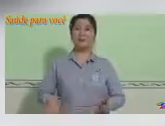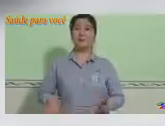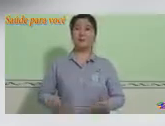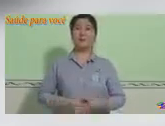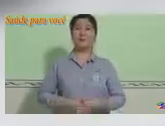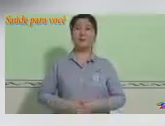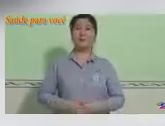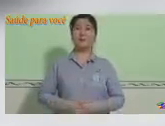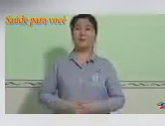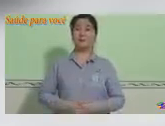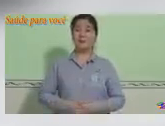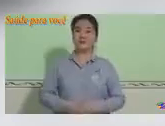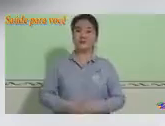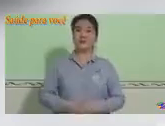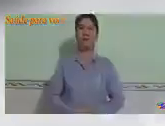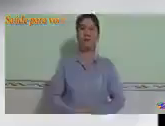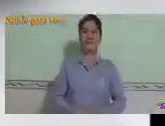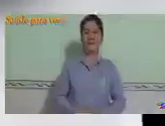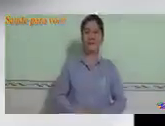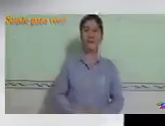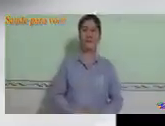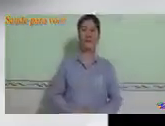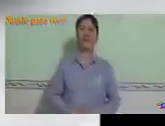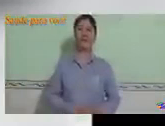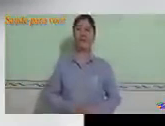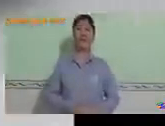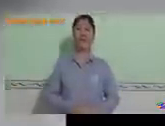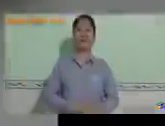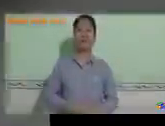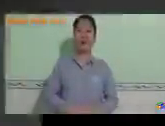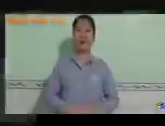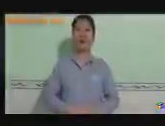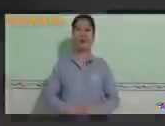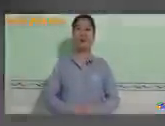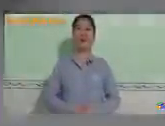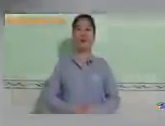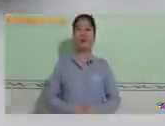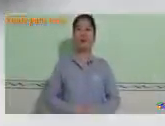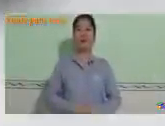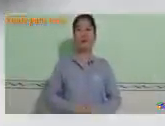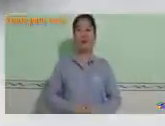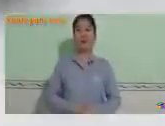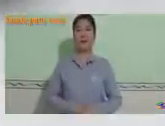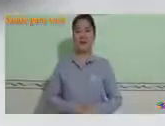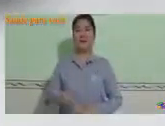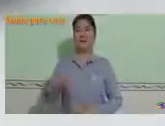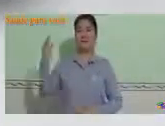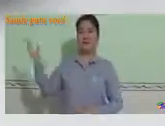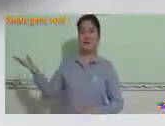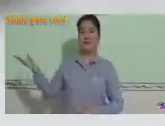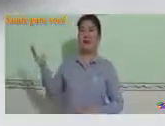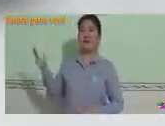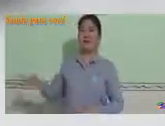seco, 2 colheres de sopa de alface maseca, 2 colheres de sopa de salva seca, 1